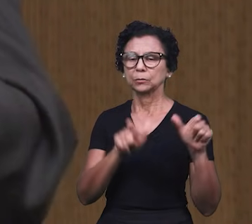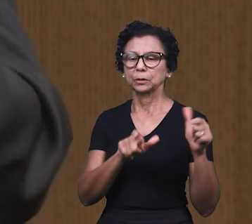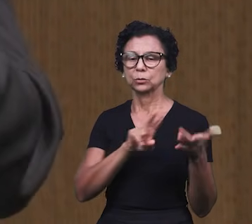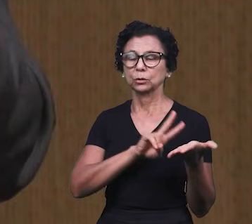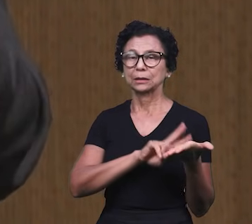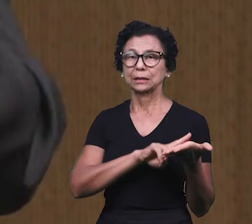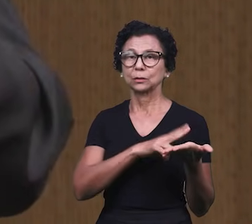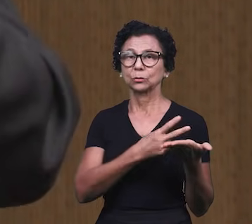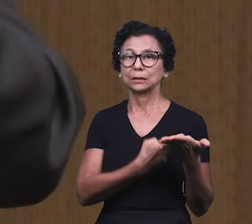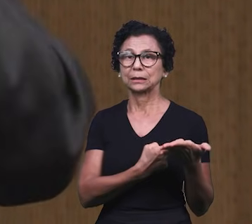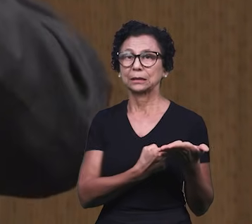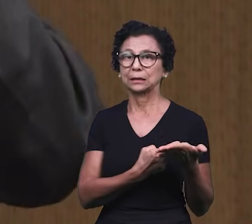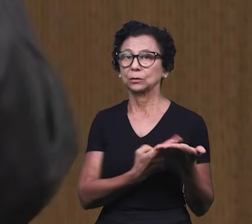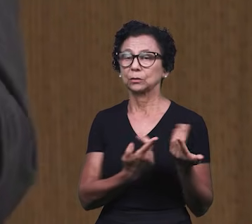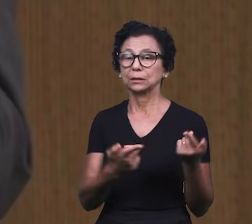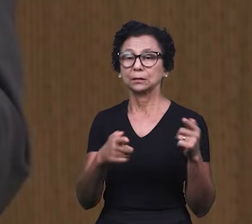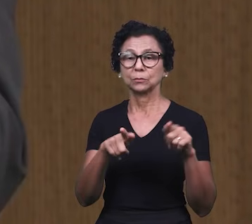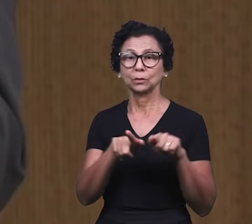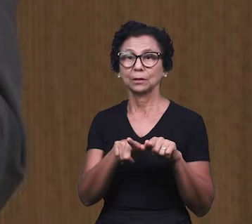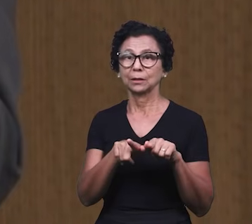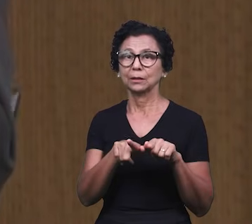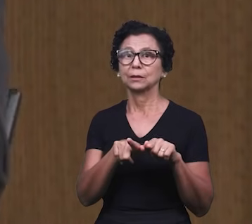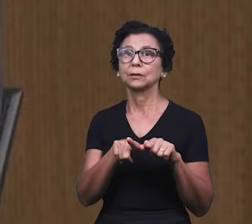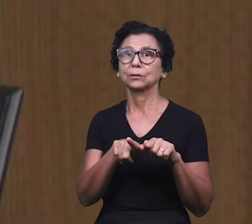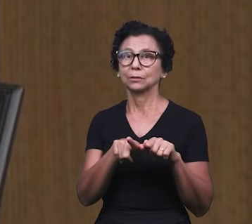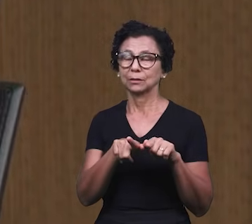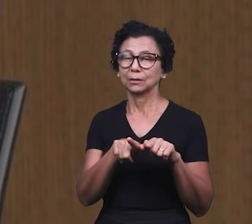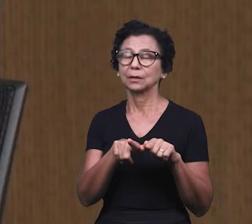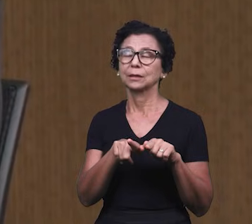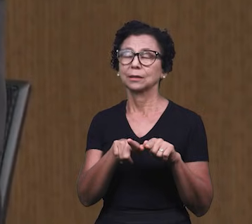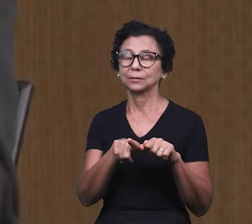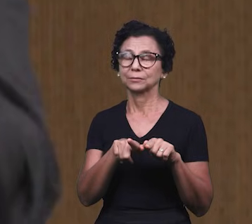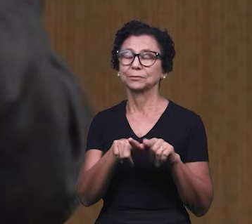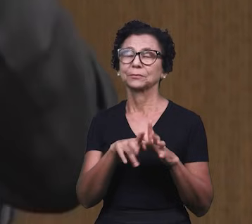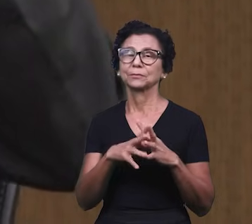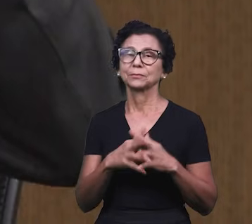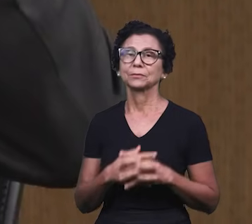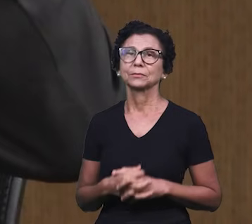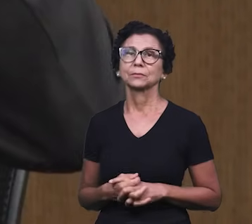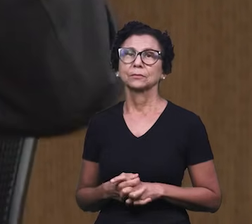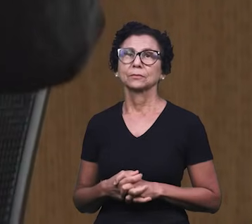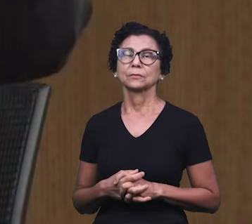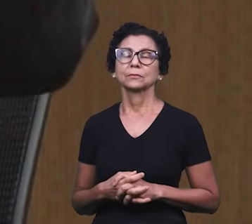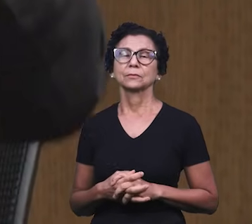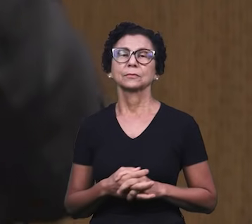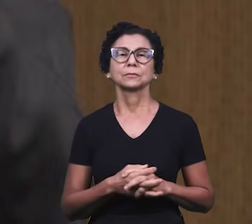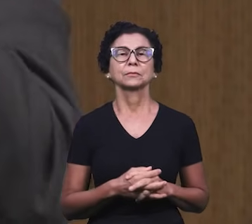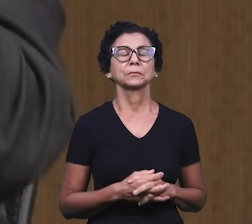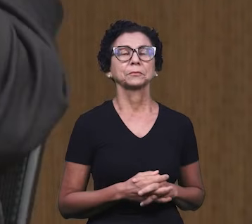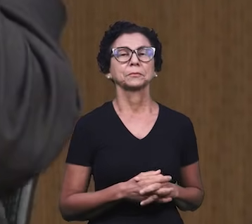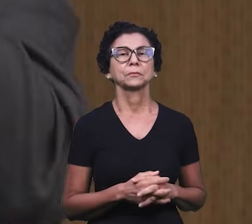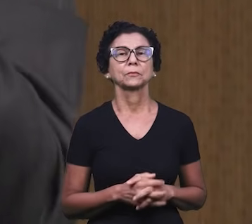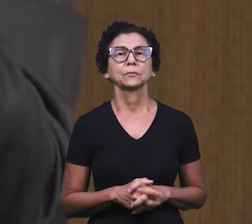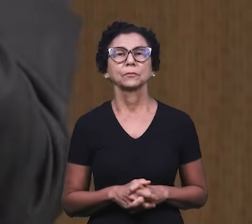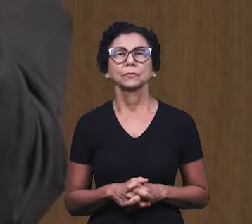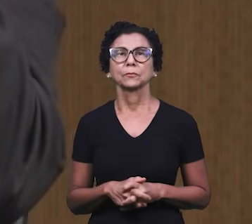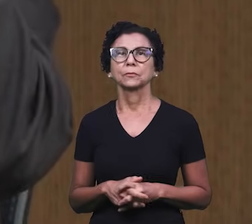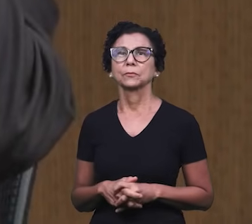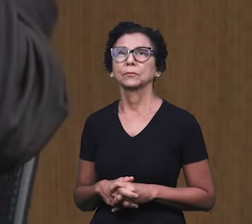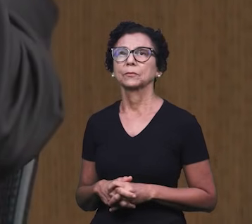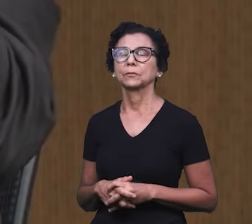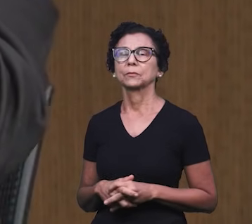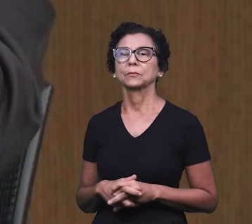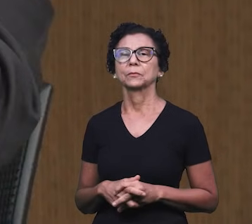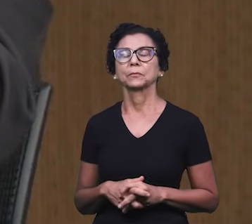tradutores na hora. Então, essa tradução física que a gente chama, né? A gente pega o sinal, aí